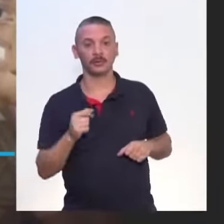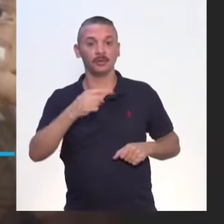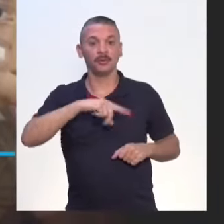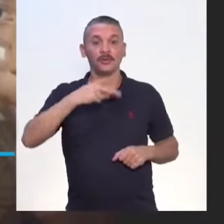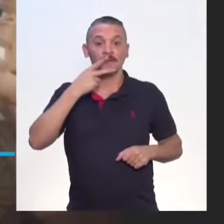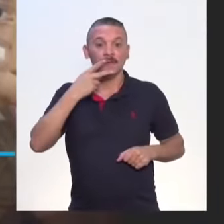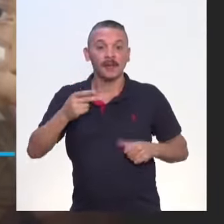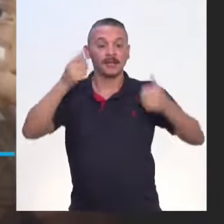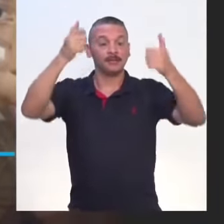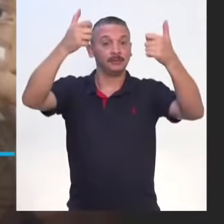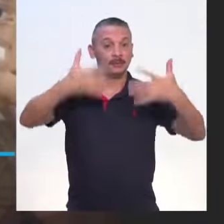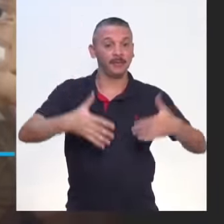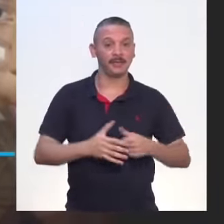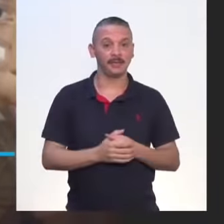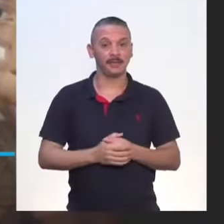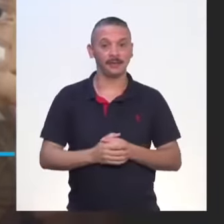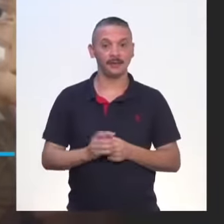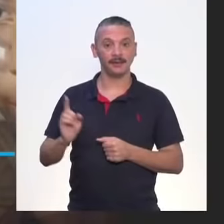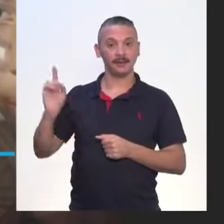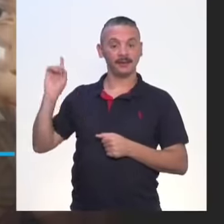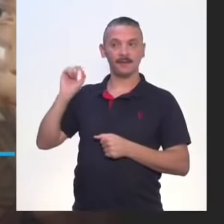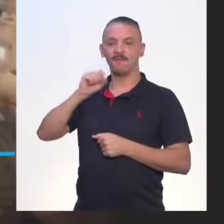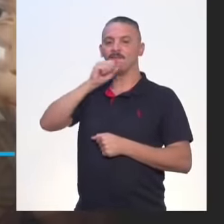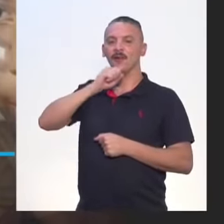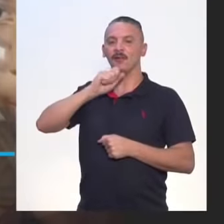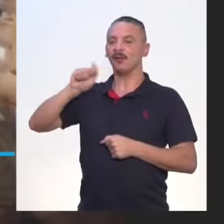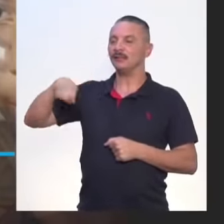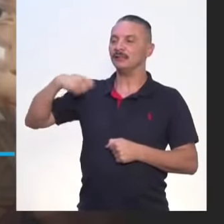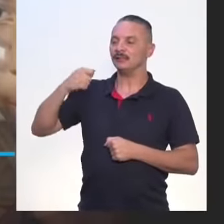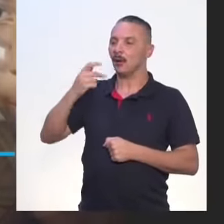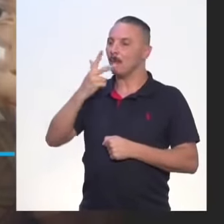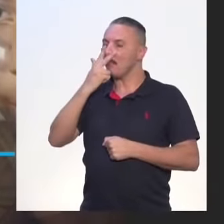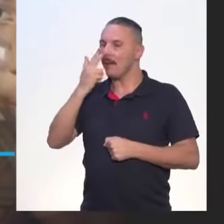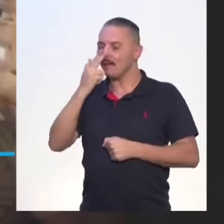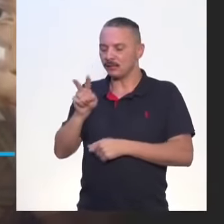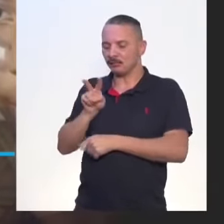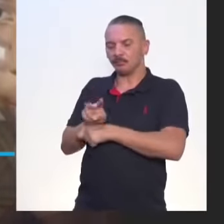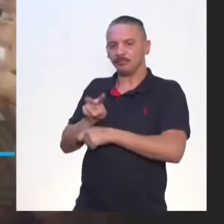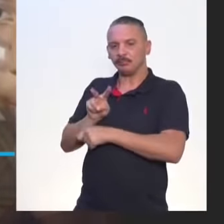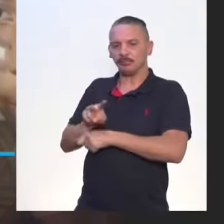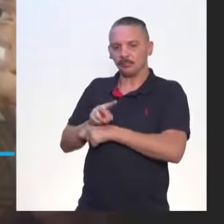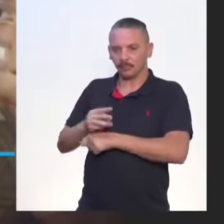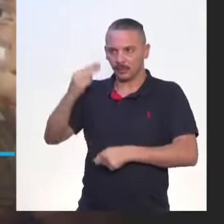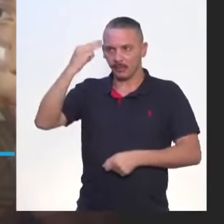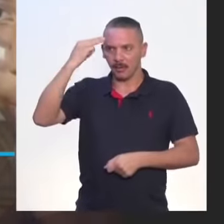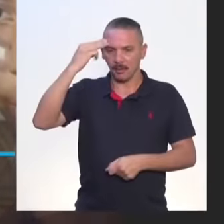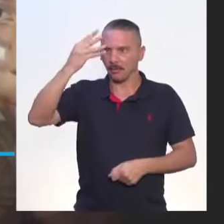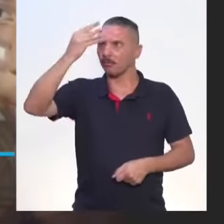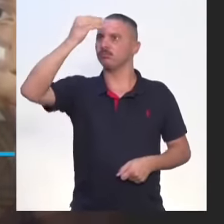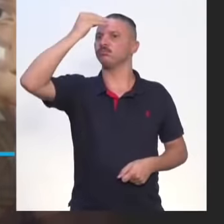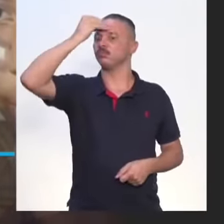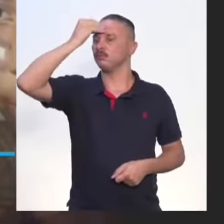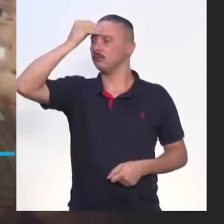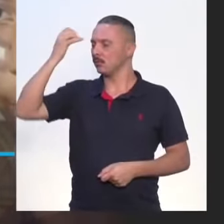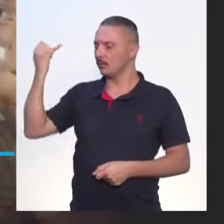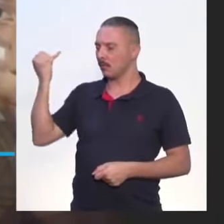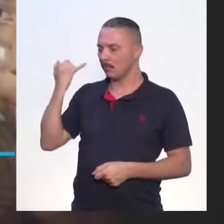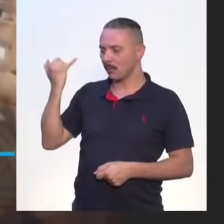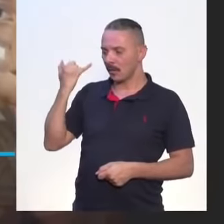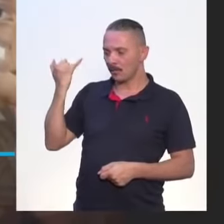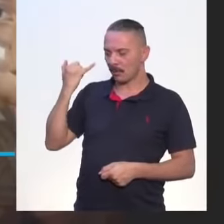fala também de que eles são os guardiões da memória. Ou seja, né, eles guardam, eles nos ajudam a